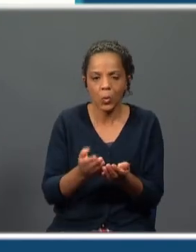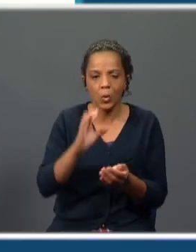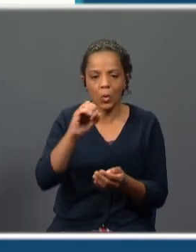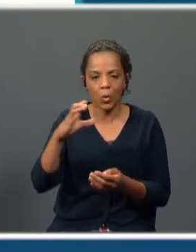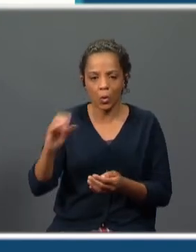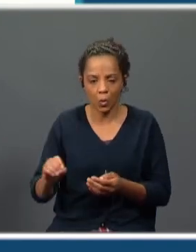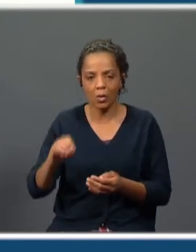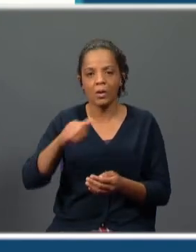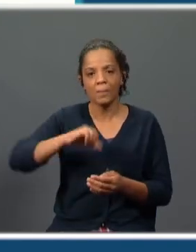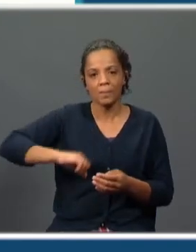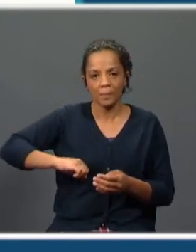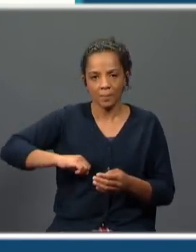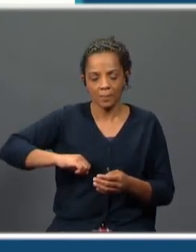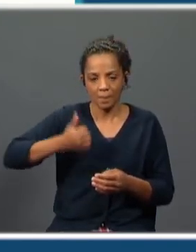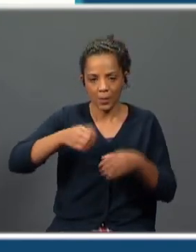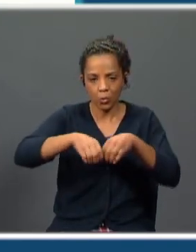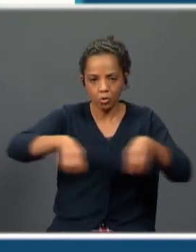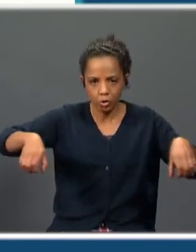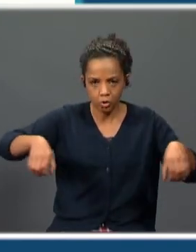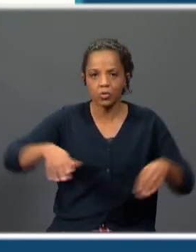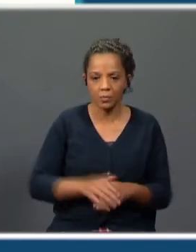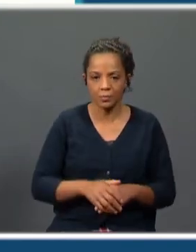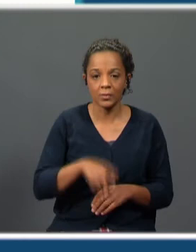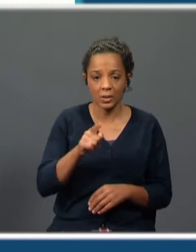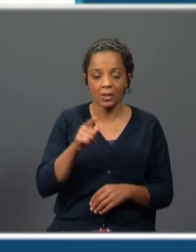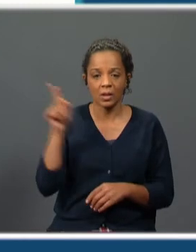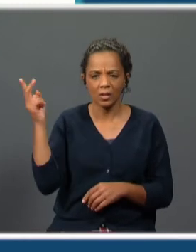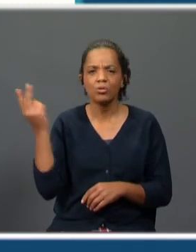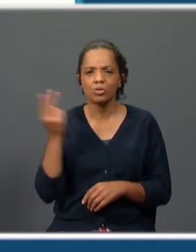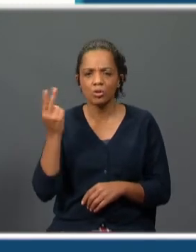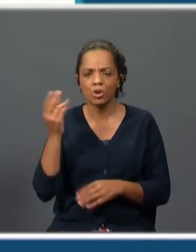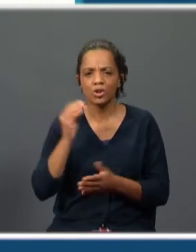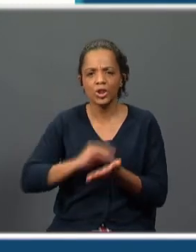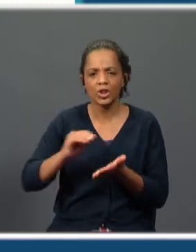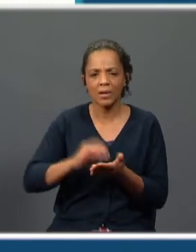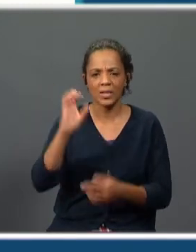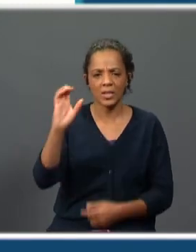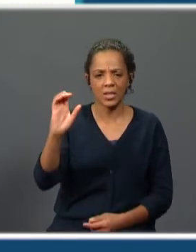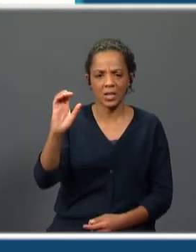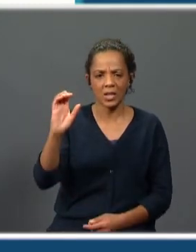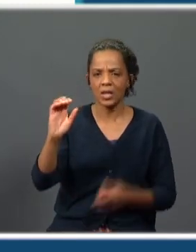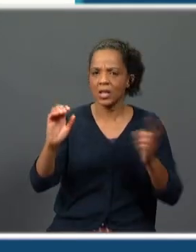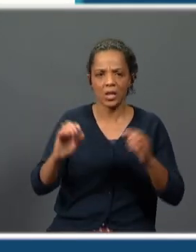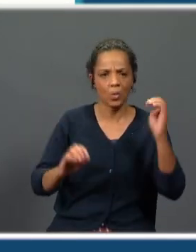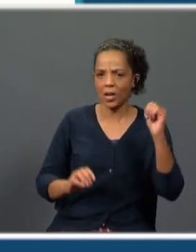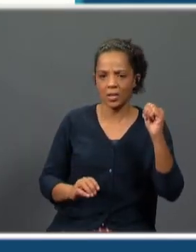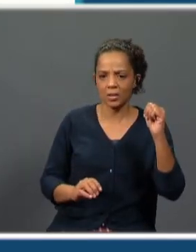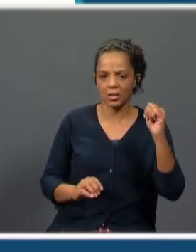refeição. Não foi fácil fazê-lo acreditar que cenoura e melancia se escrevem com um C e não com um S.